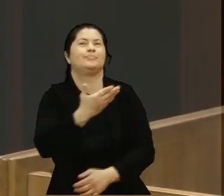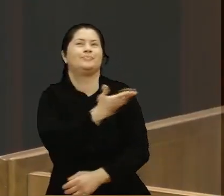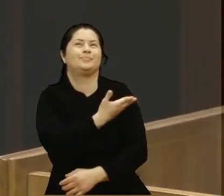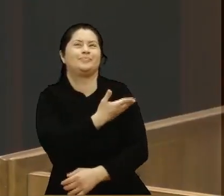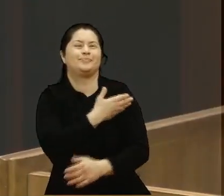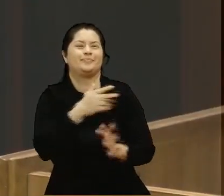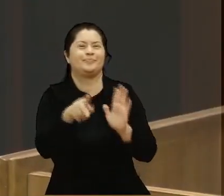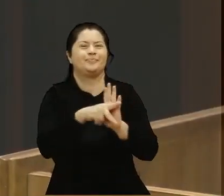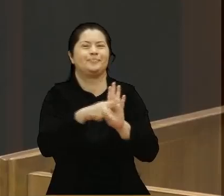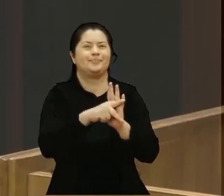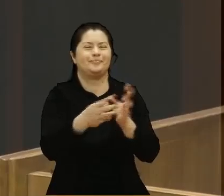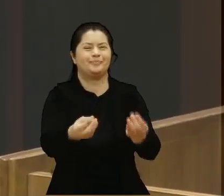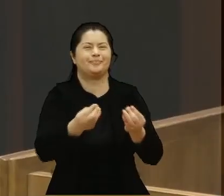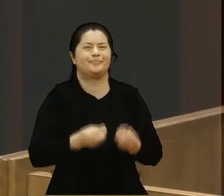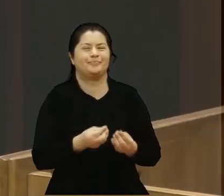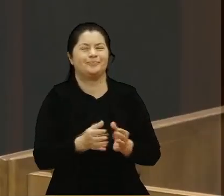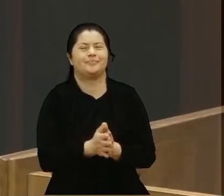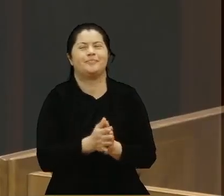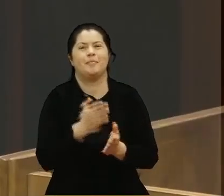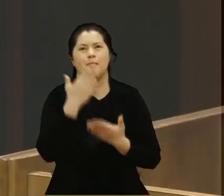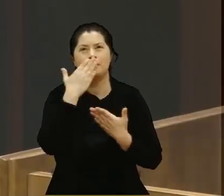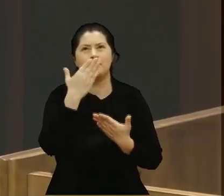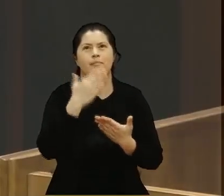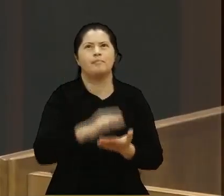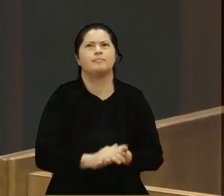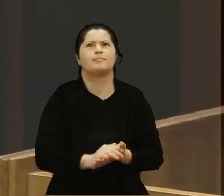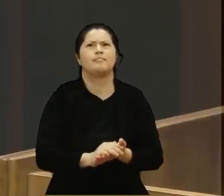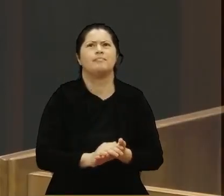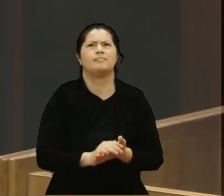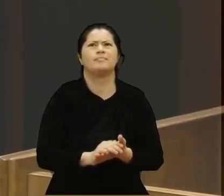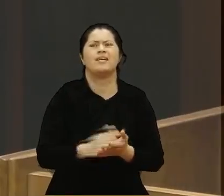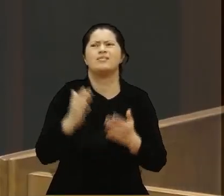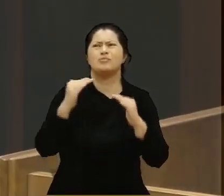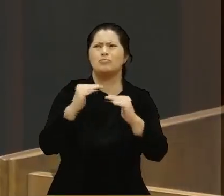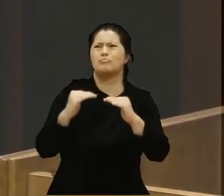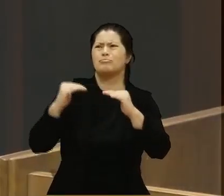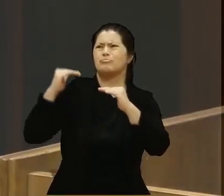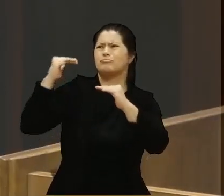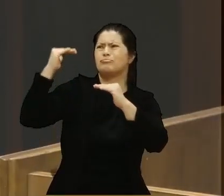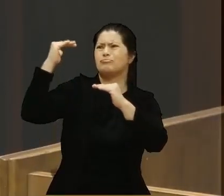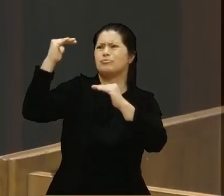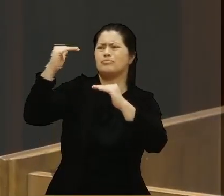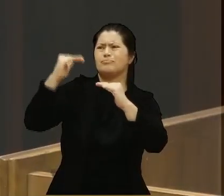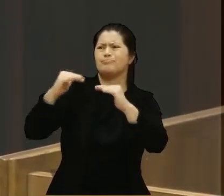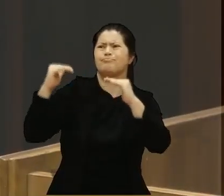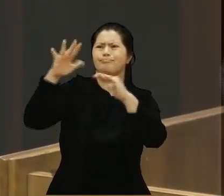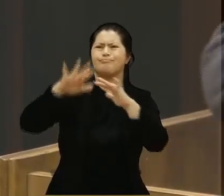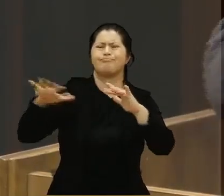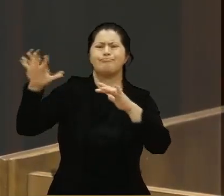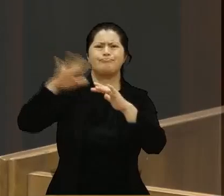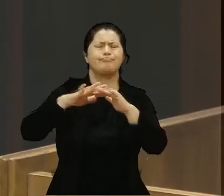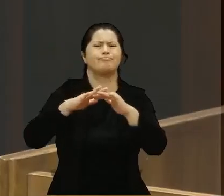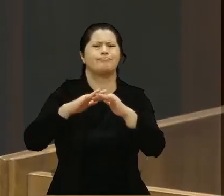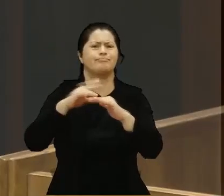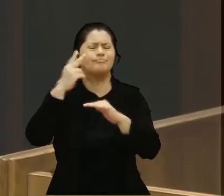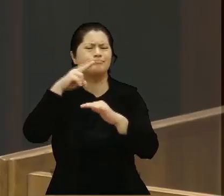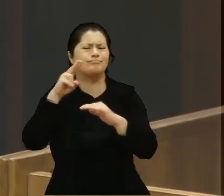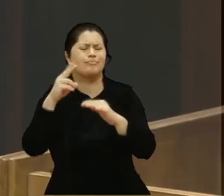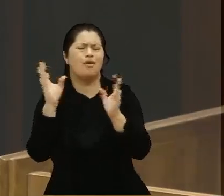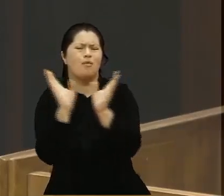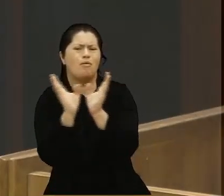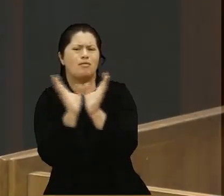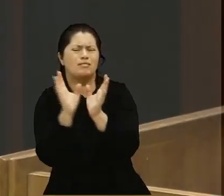já vou usar na sequência. Mas eu acho engraçado esse papo de soberania, cara. Que interessante, né? Veja só. Nobres colegas,